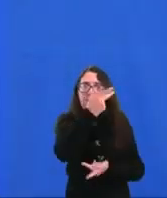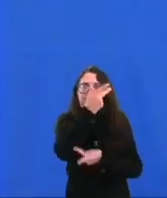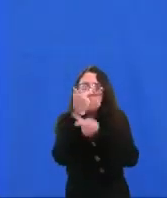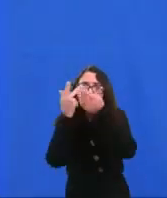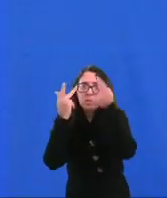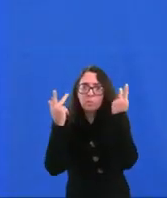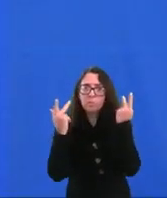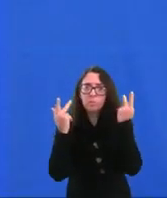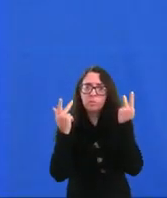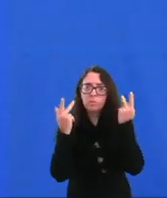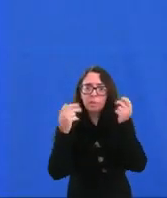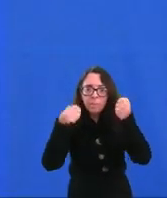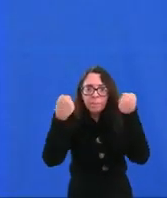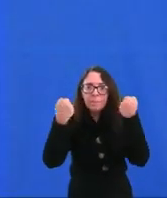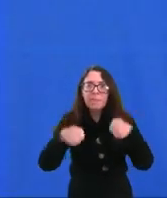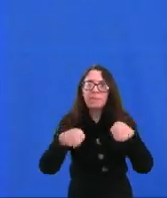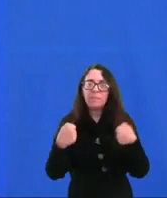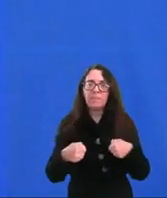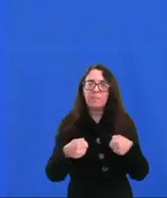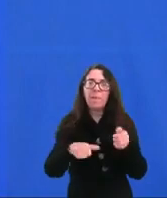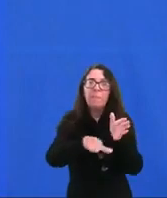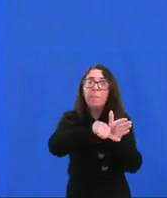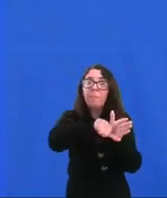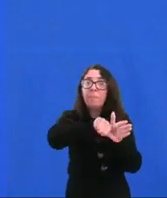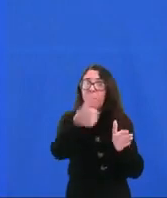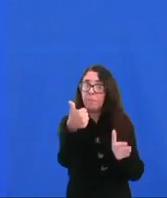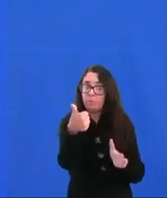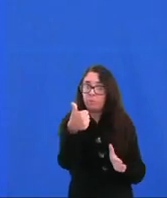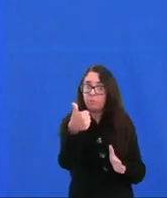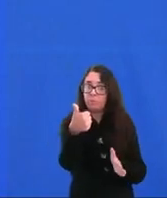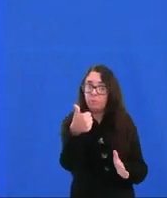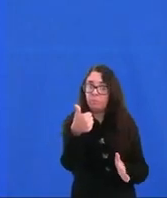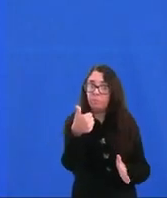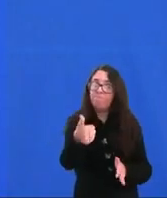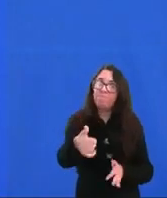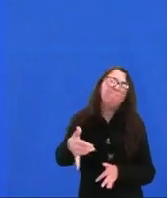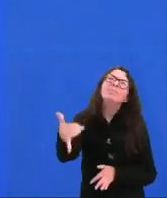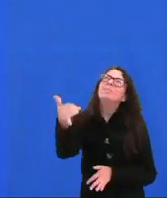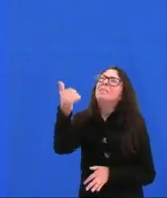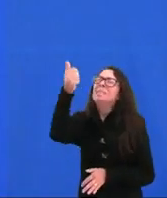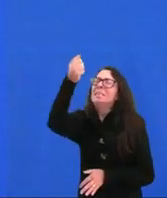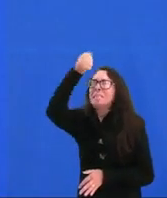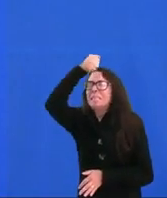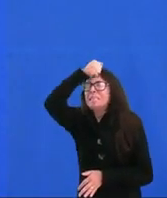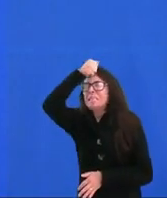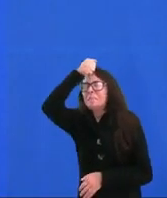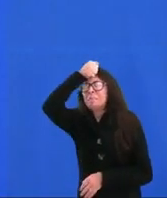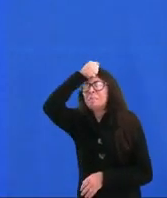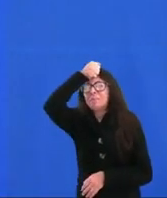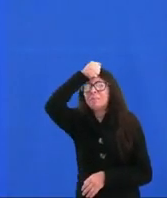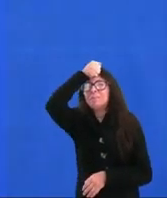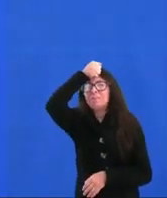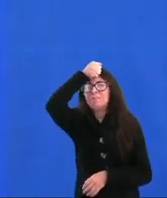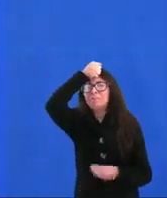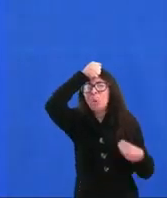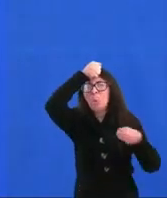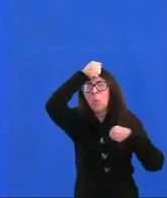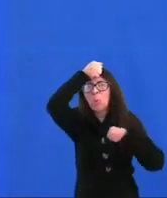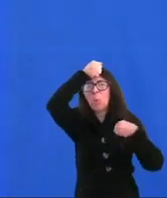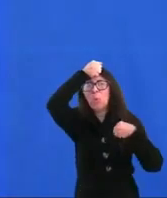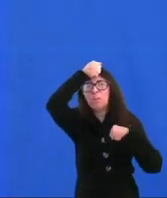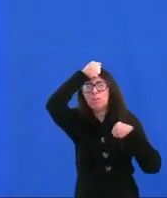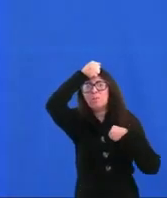disse no 20, ensinar a guardar esses discípulos, ensinar eles a guardarem as